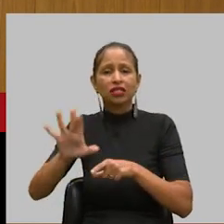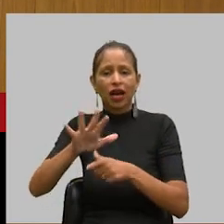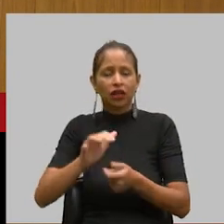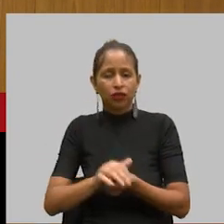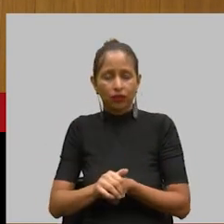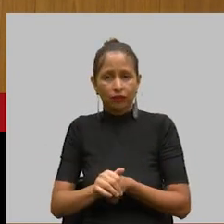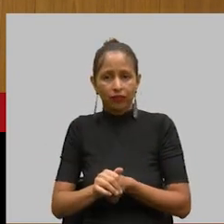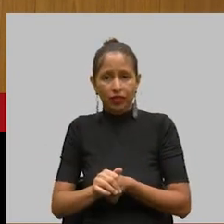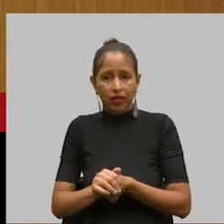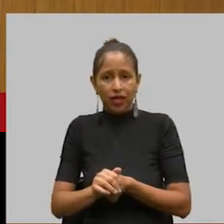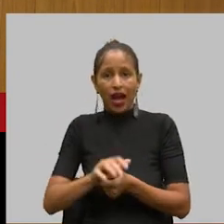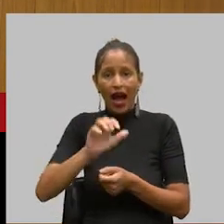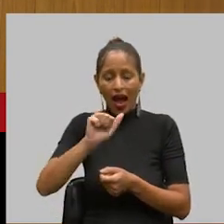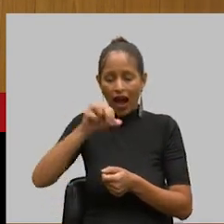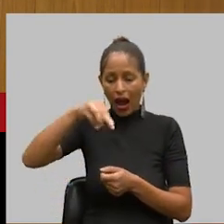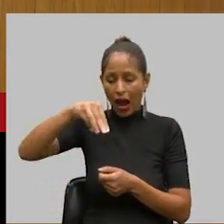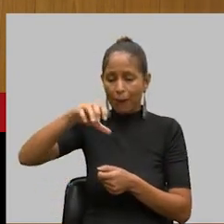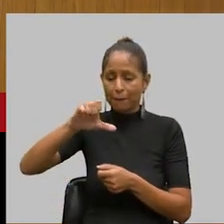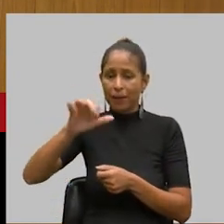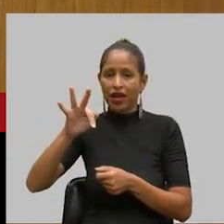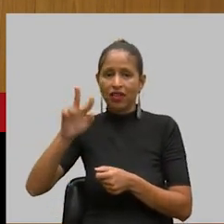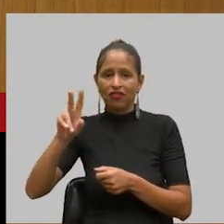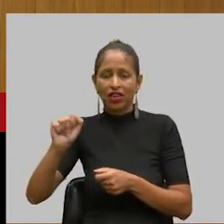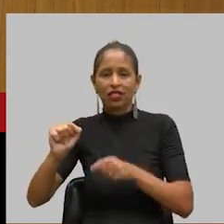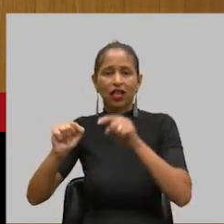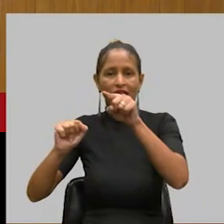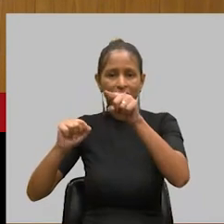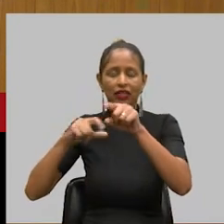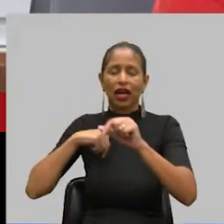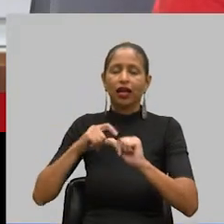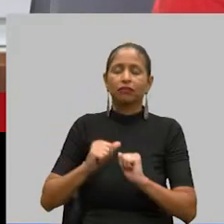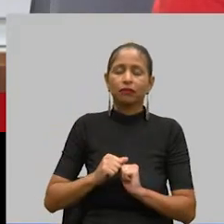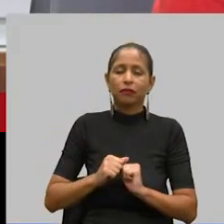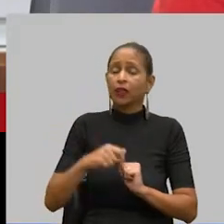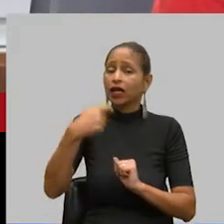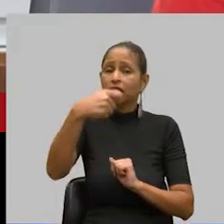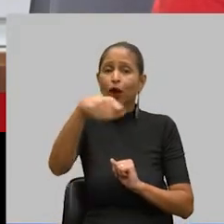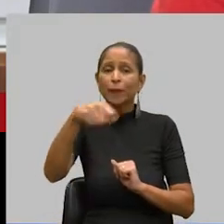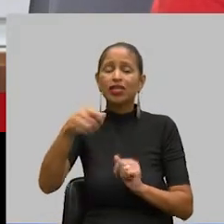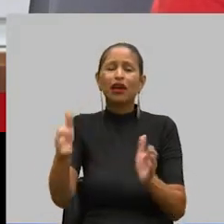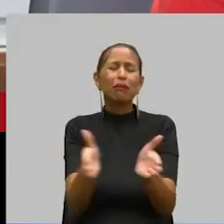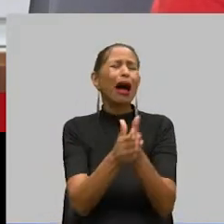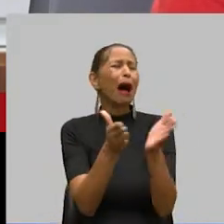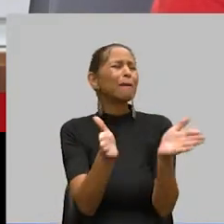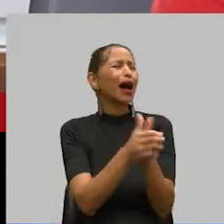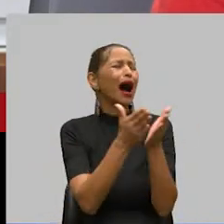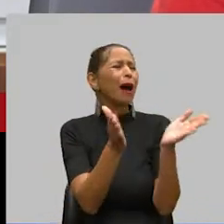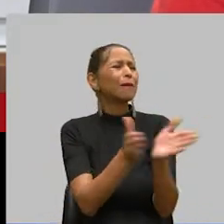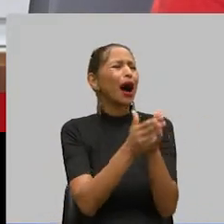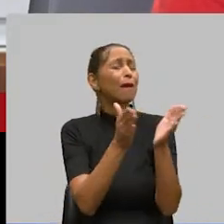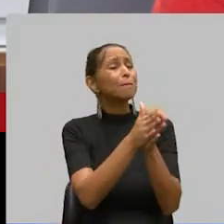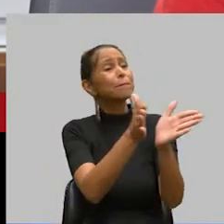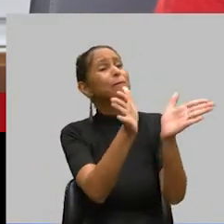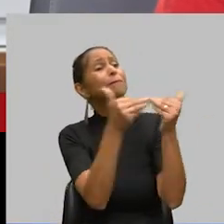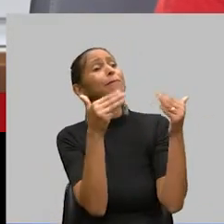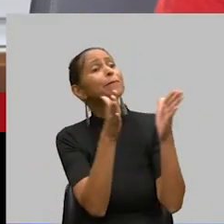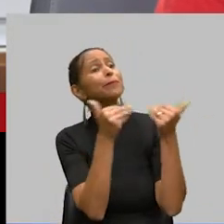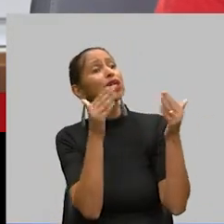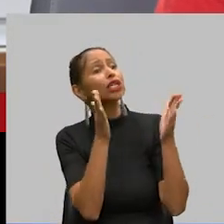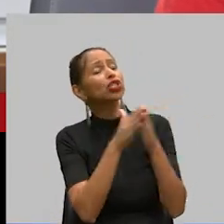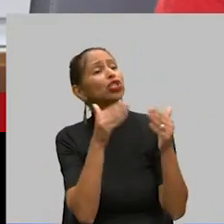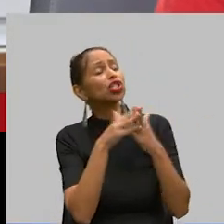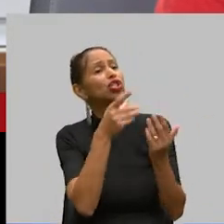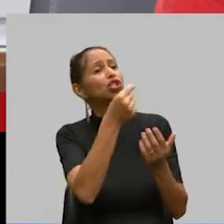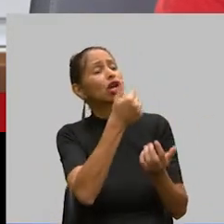as as ameas para que Alex para que Idalino não precisa mendigar dinheiro do Estado pra obrigação do Estado